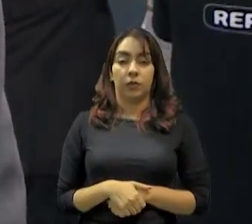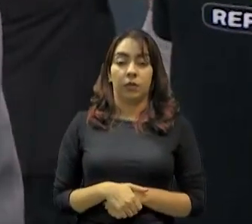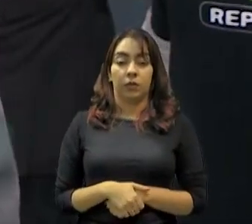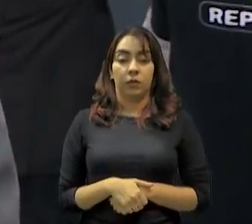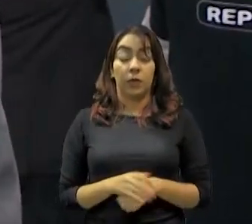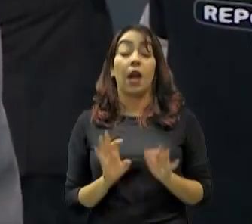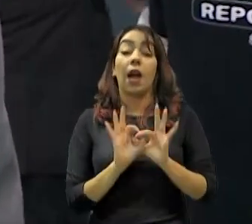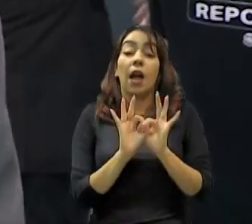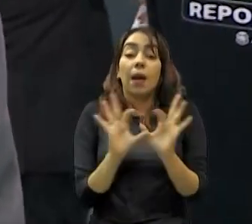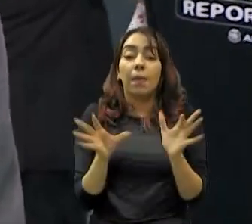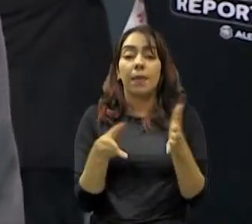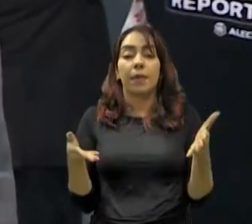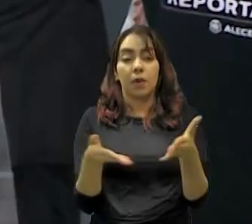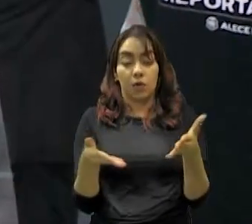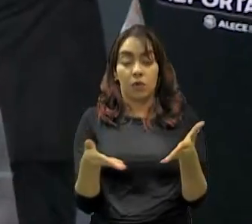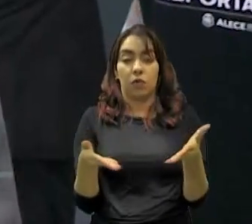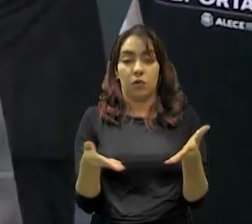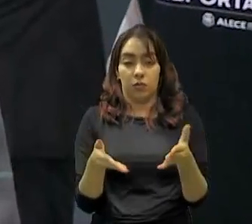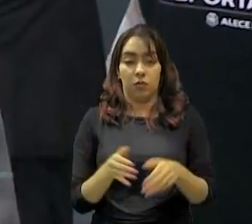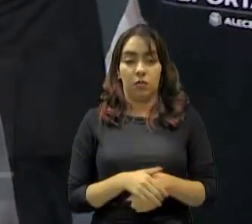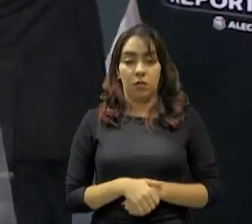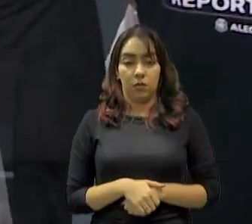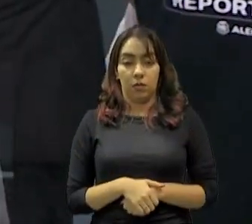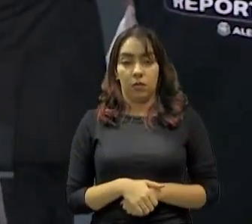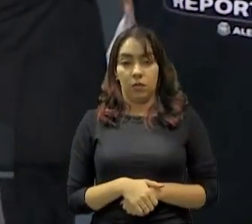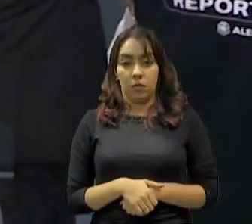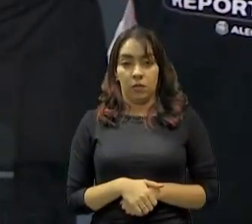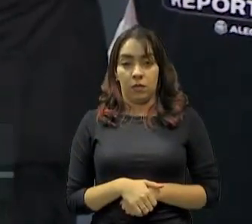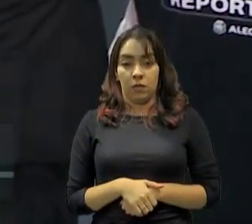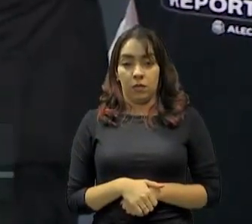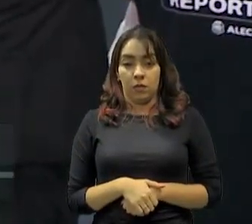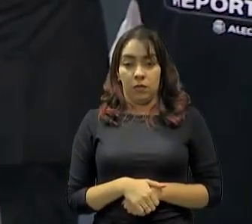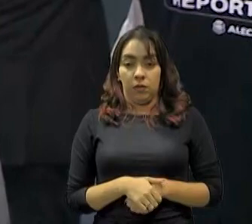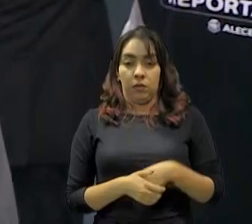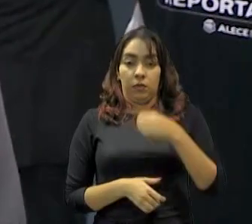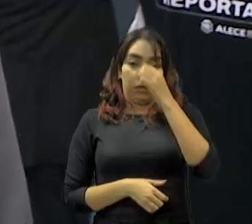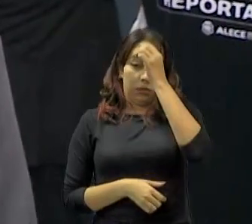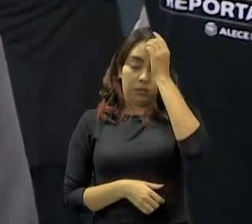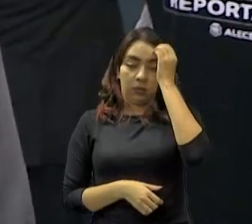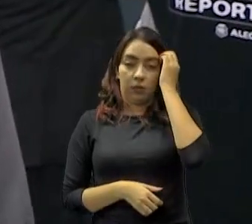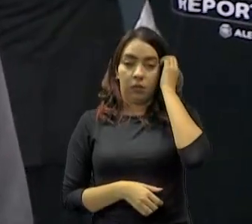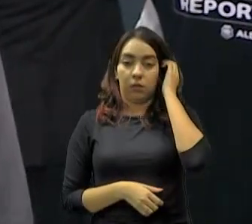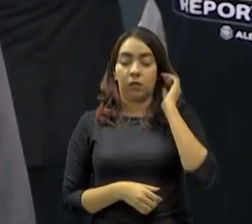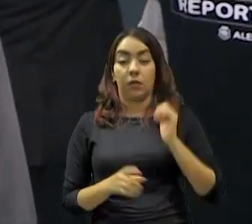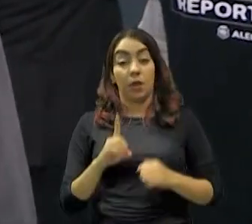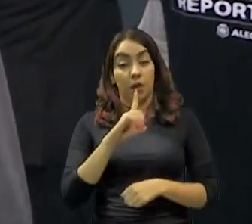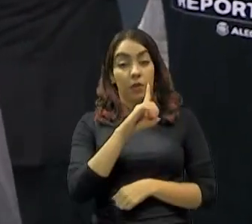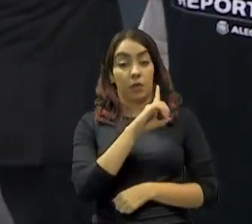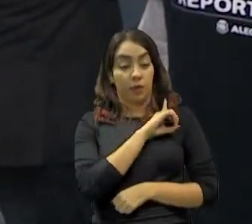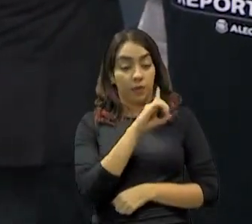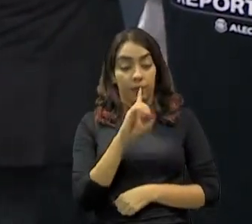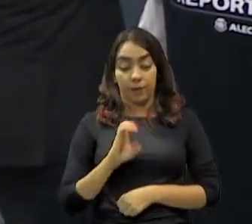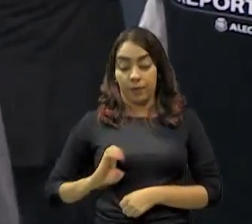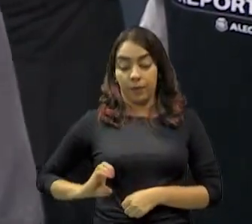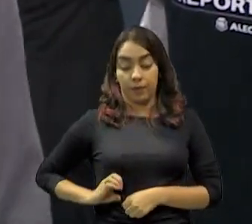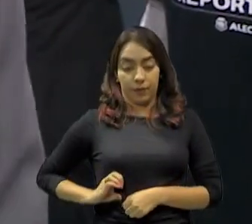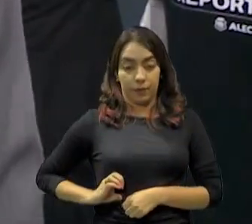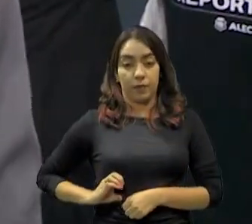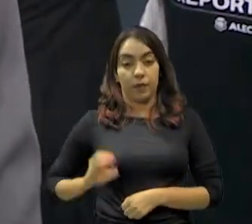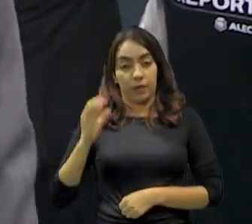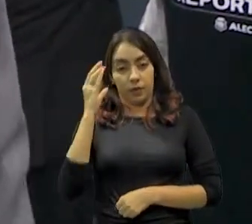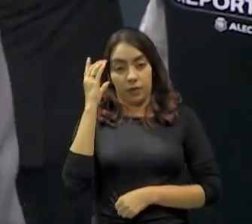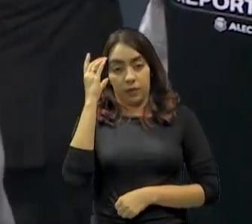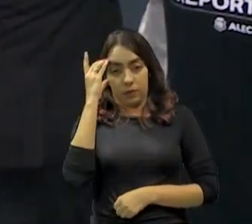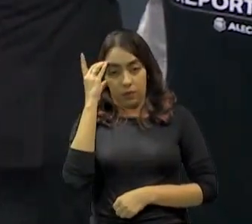atualização da Constituição que foi feita, uma emenda de autoria do deputado Renato Roseno, acatada pela mesa